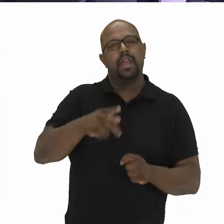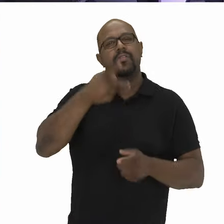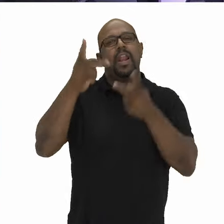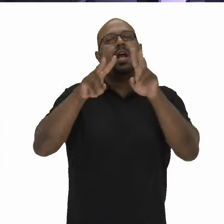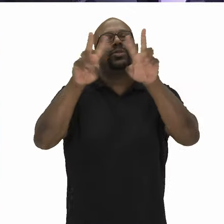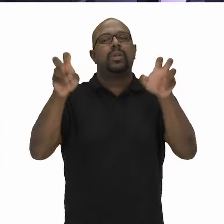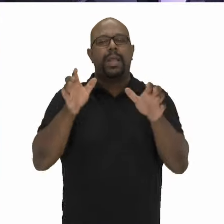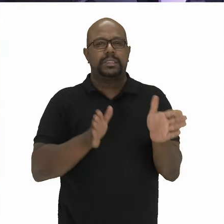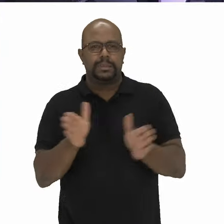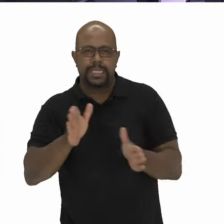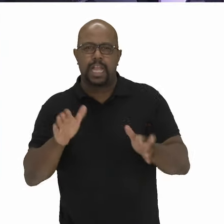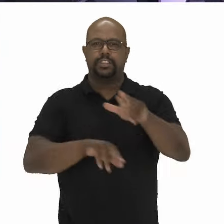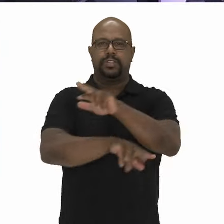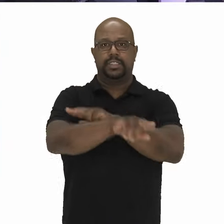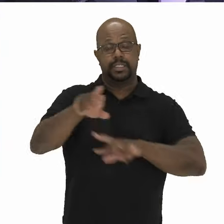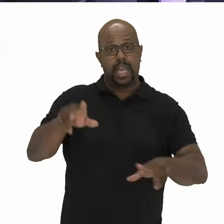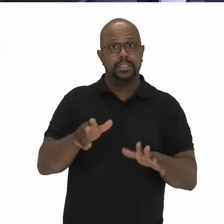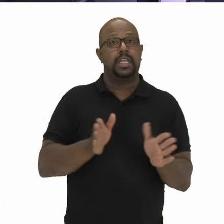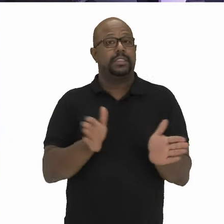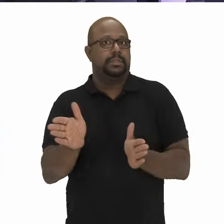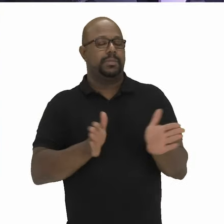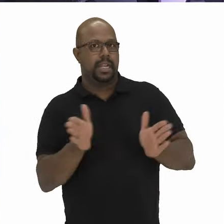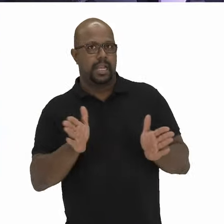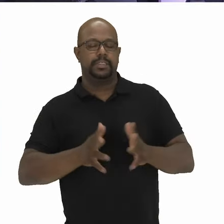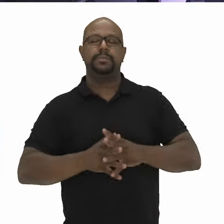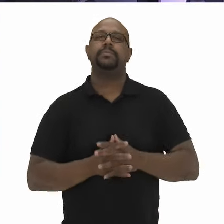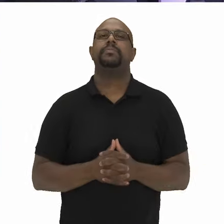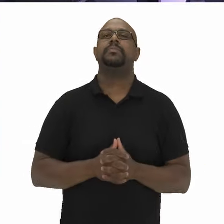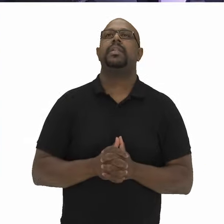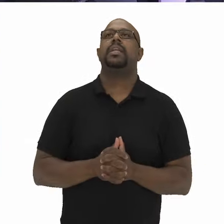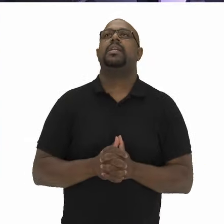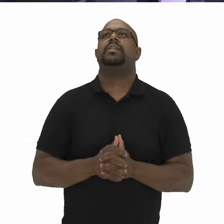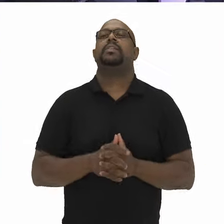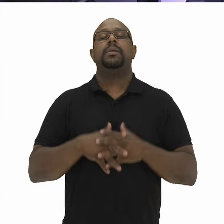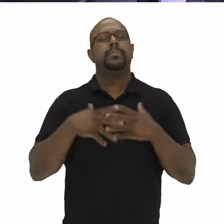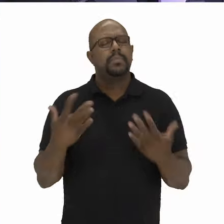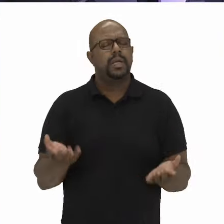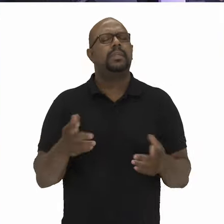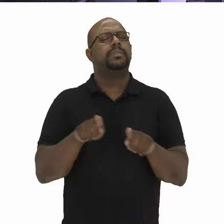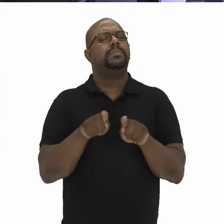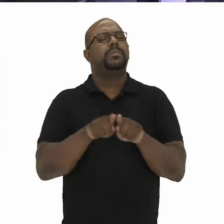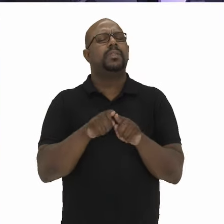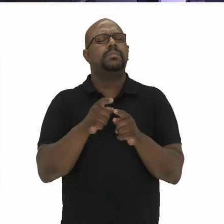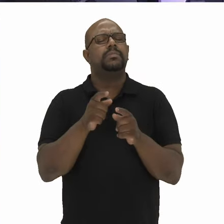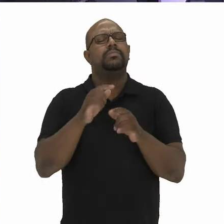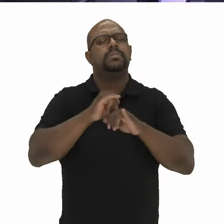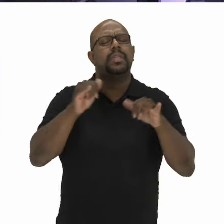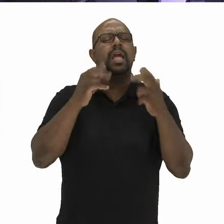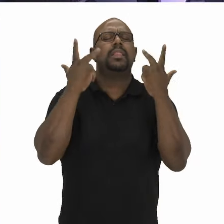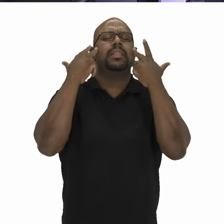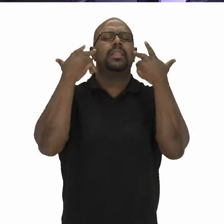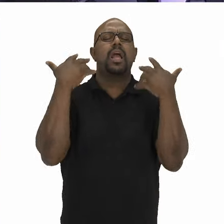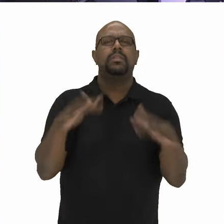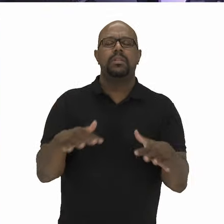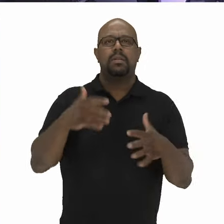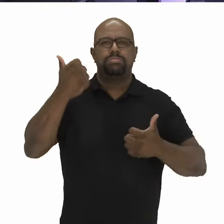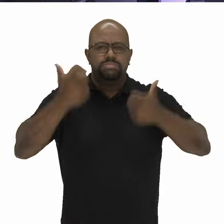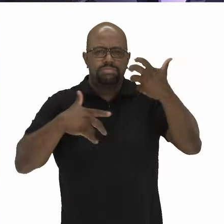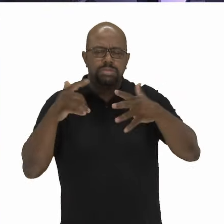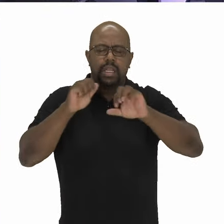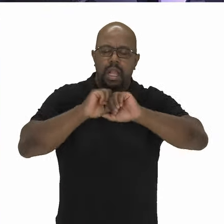é falar de acessibilidade diversidade e acessibilidade mas também naturalizar as coisas que estão sendo